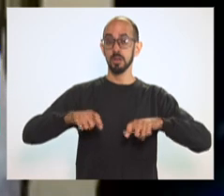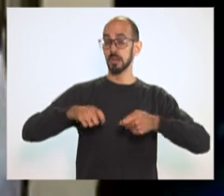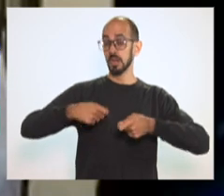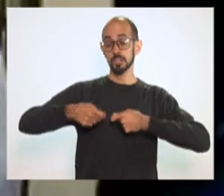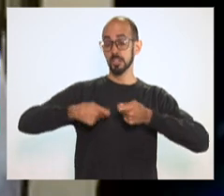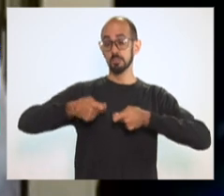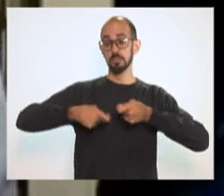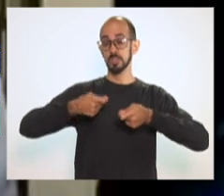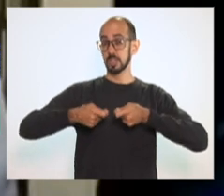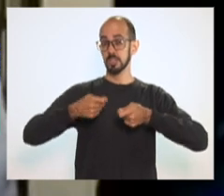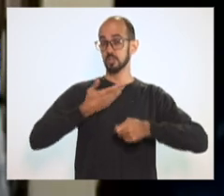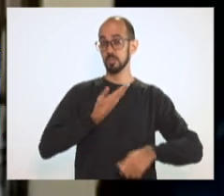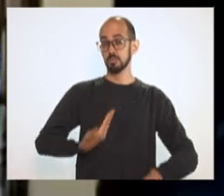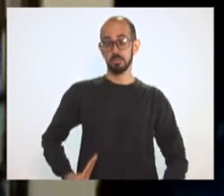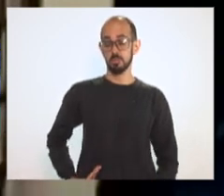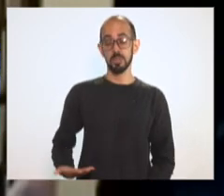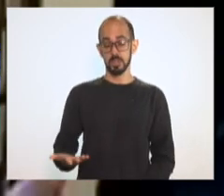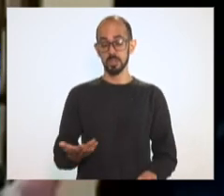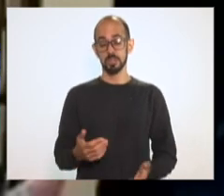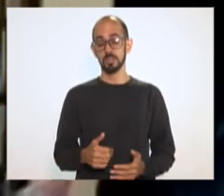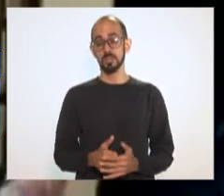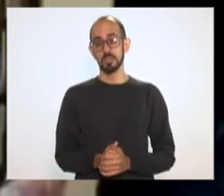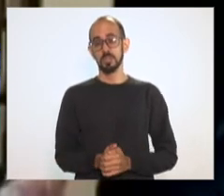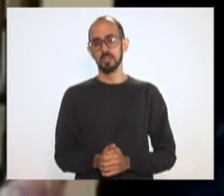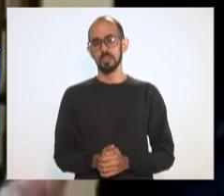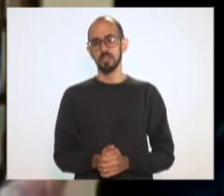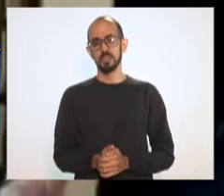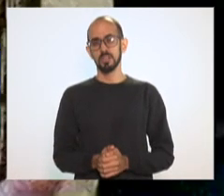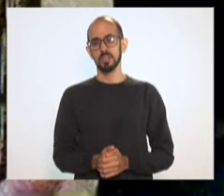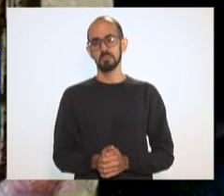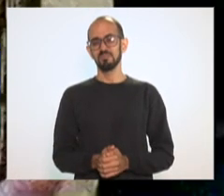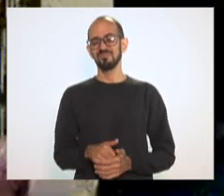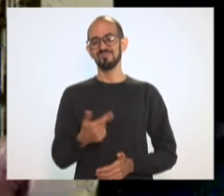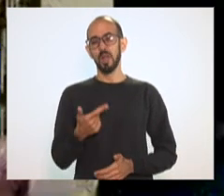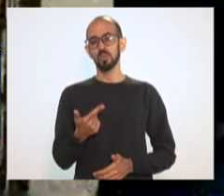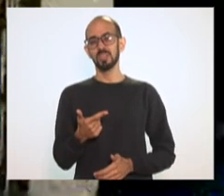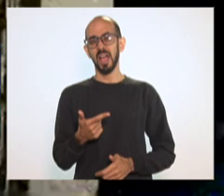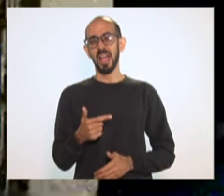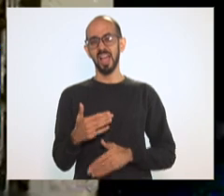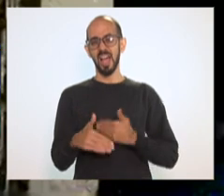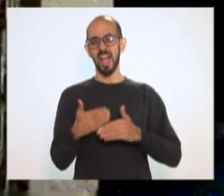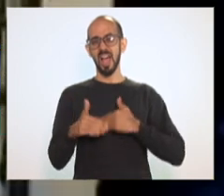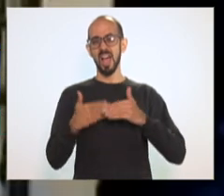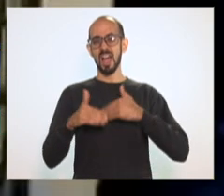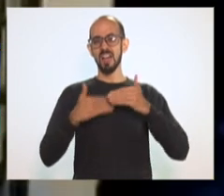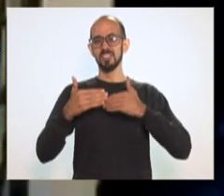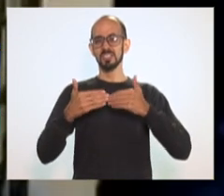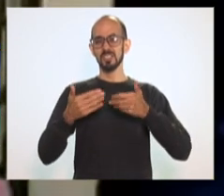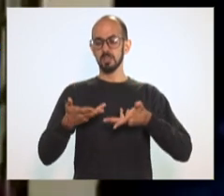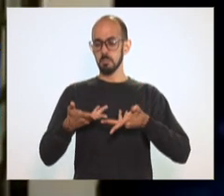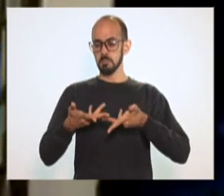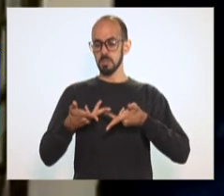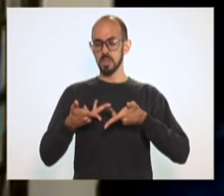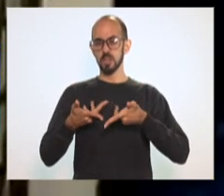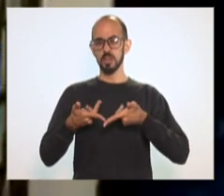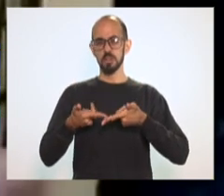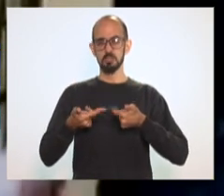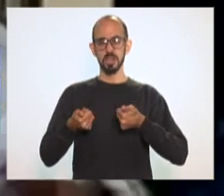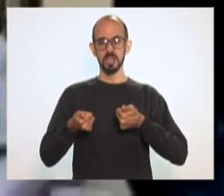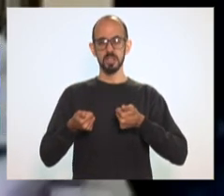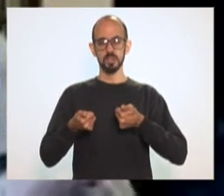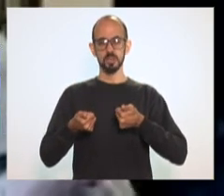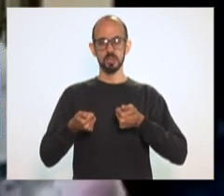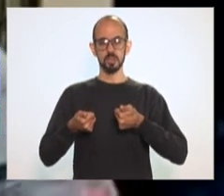públicas quer dizer não tem avançado no aperfeiçoamento que